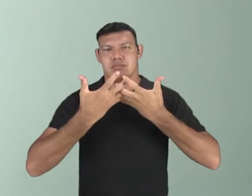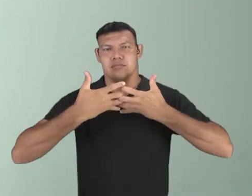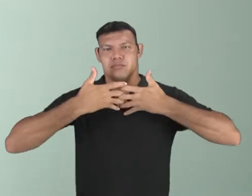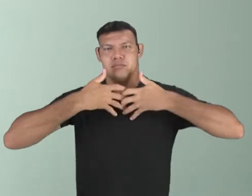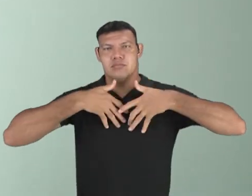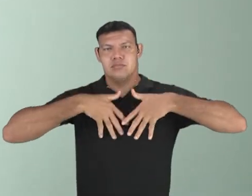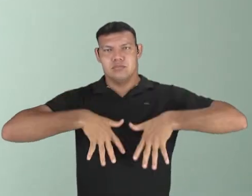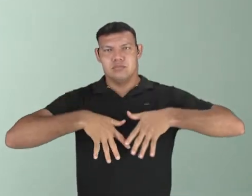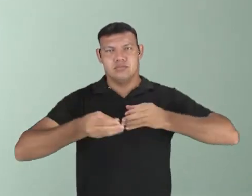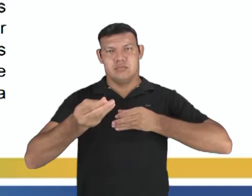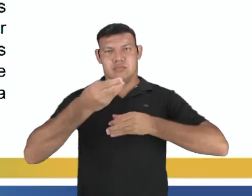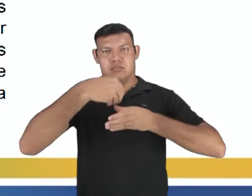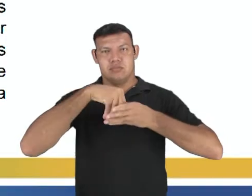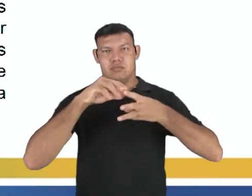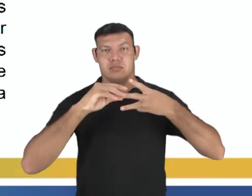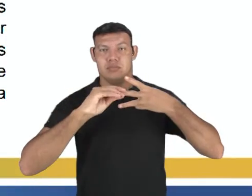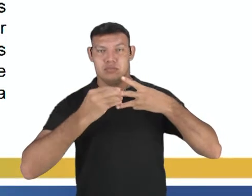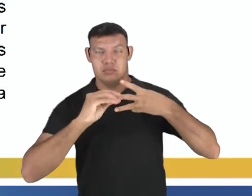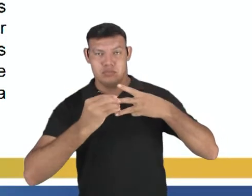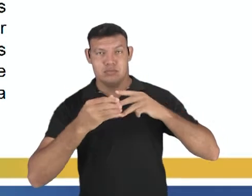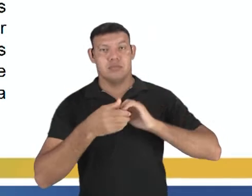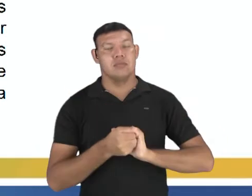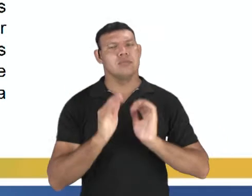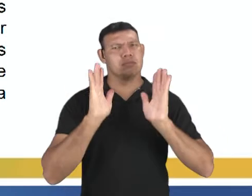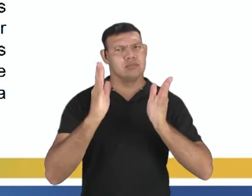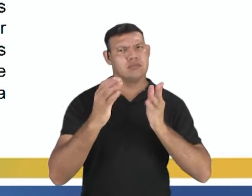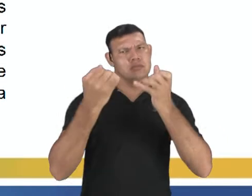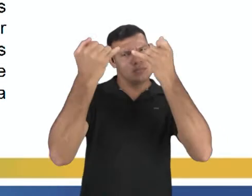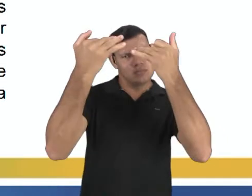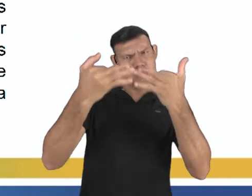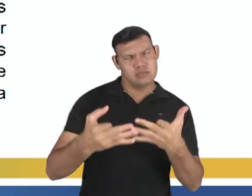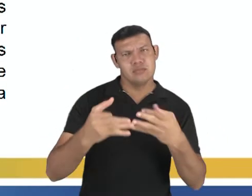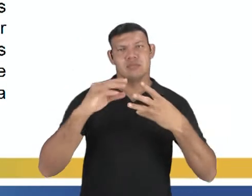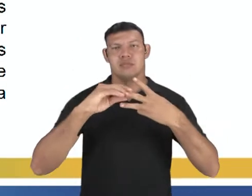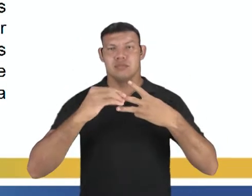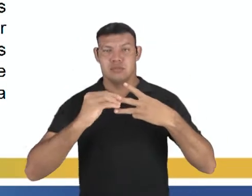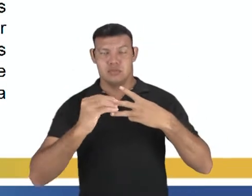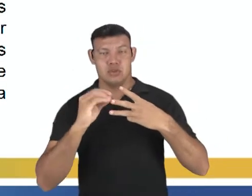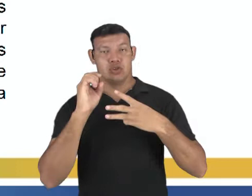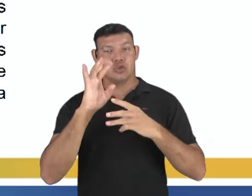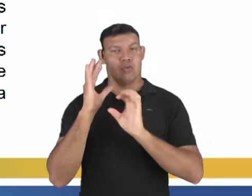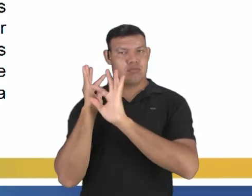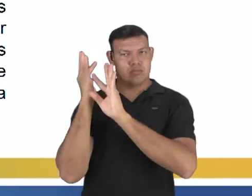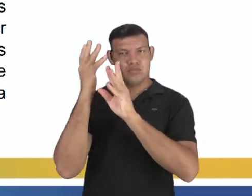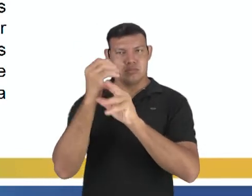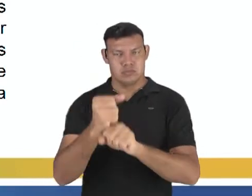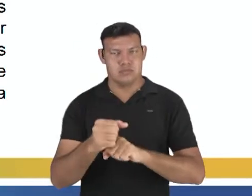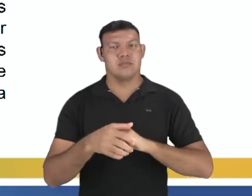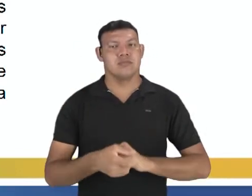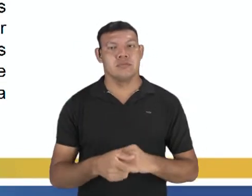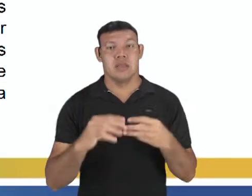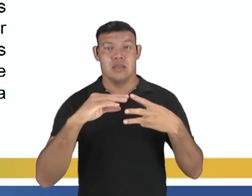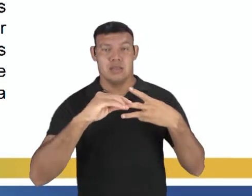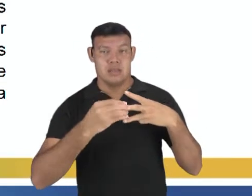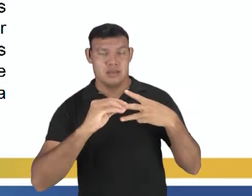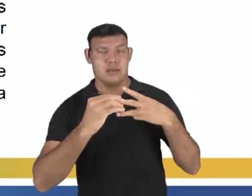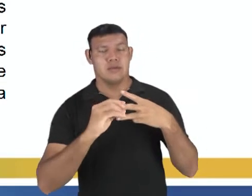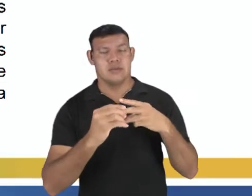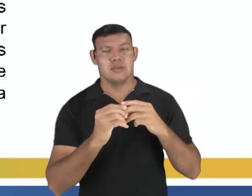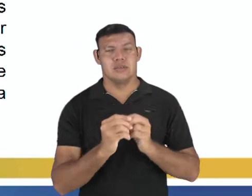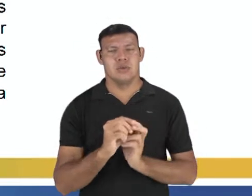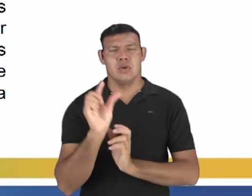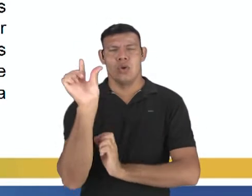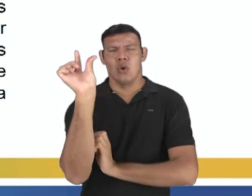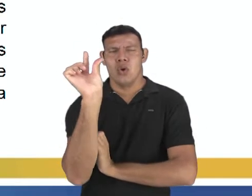celular. Bom, nós já falamos sobre as células, né? Só para dar uma revisadinha. As células, elas são a